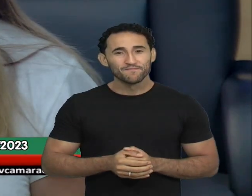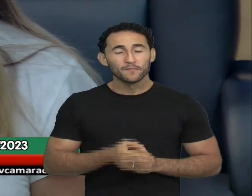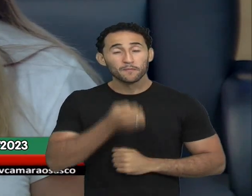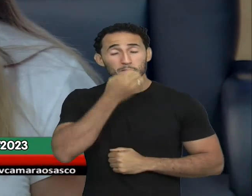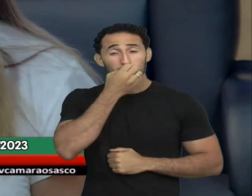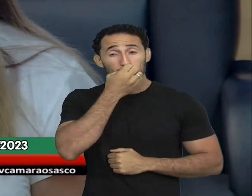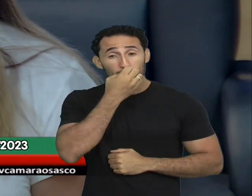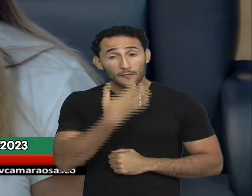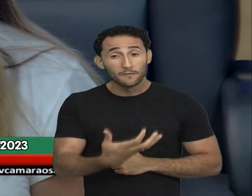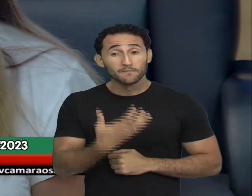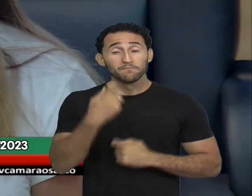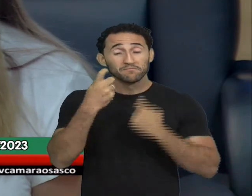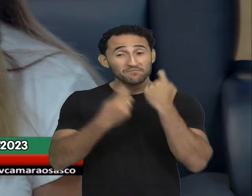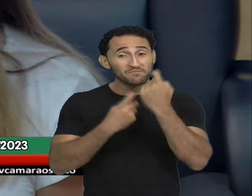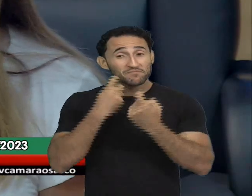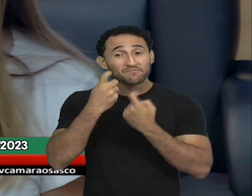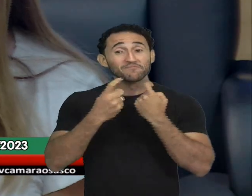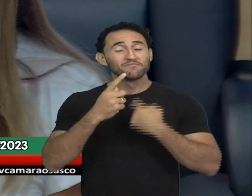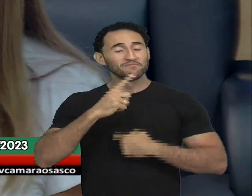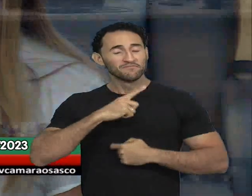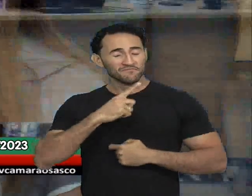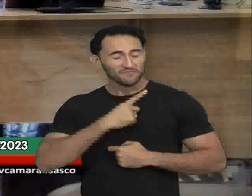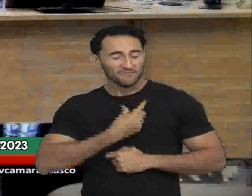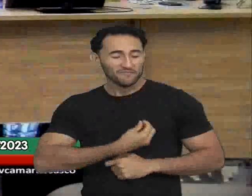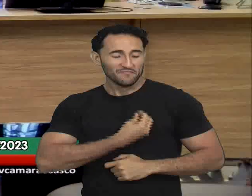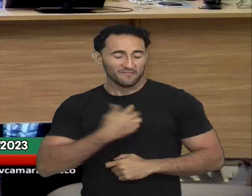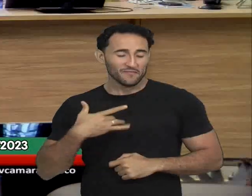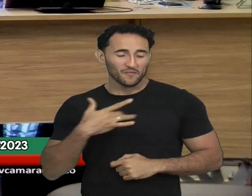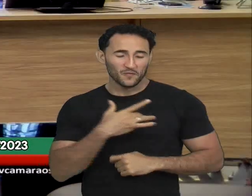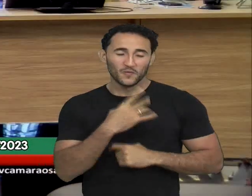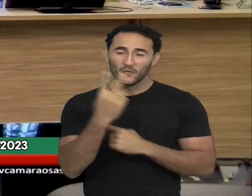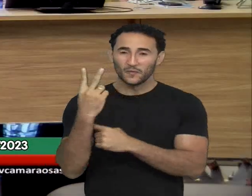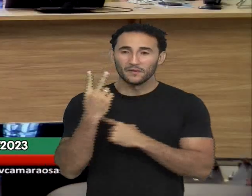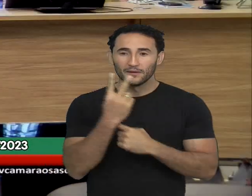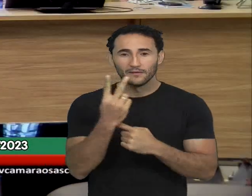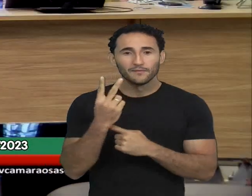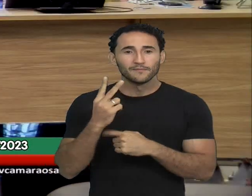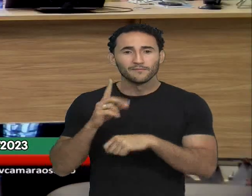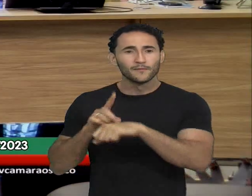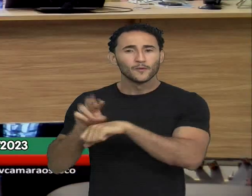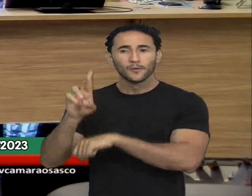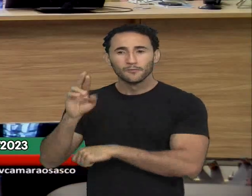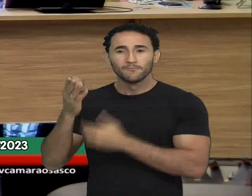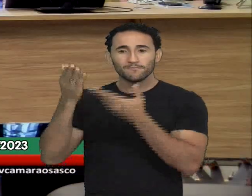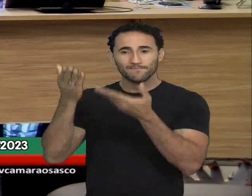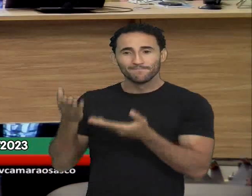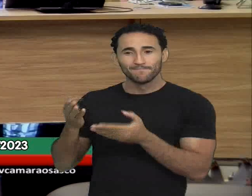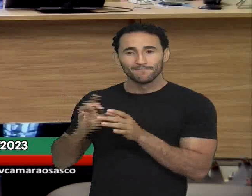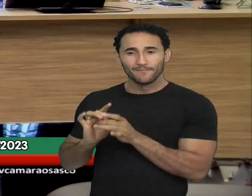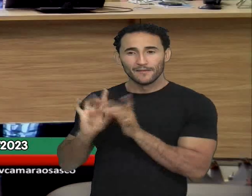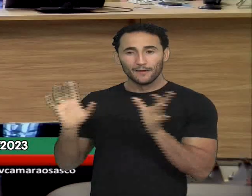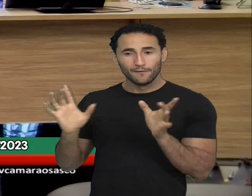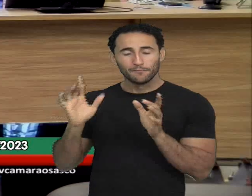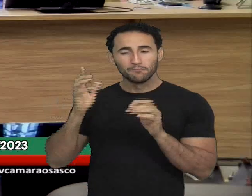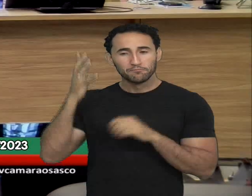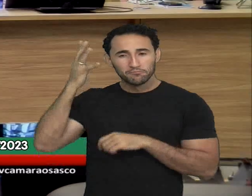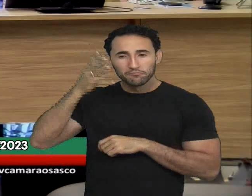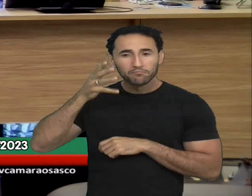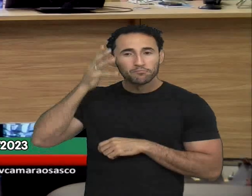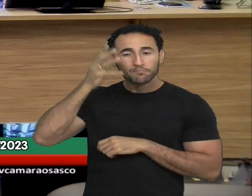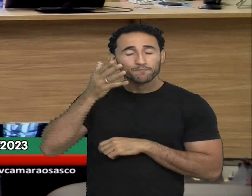preocupa, né? Que bom. É ótimo. Então, doutora, a palavra está com você. Obrigado.